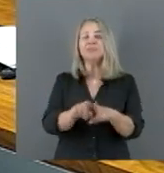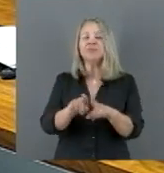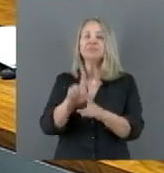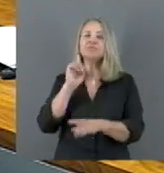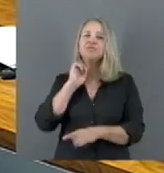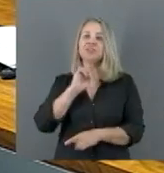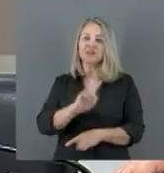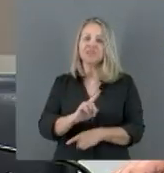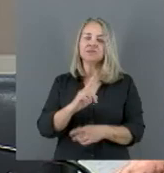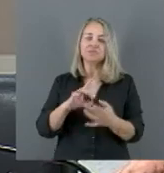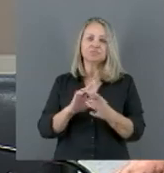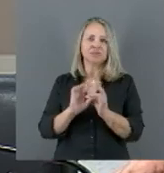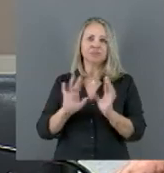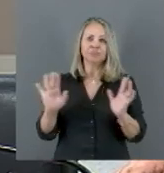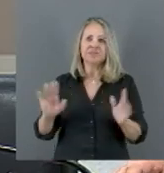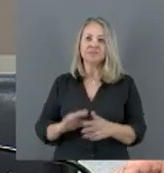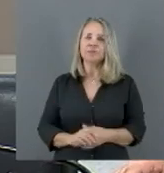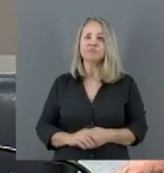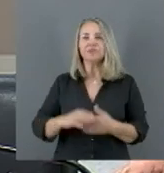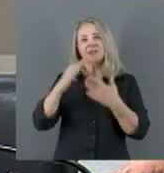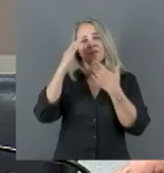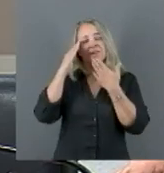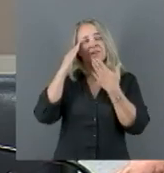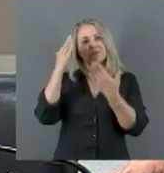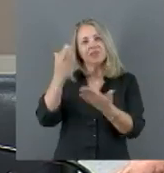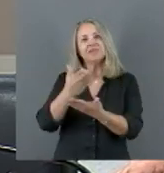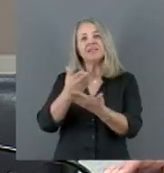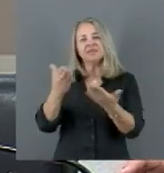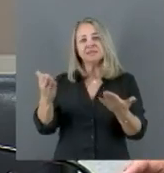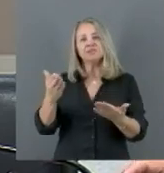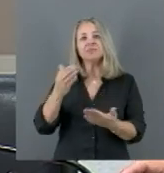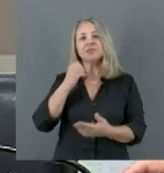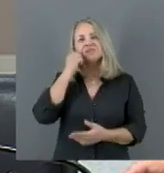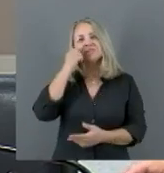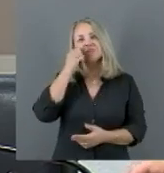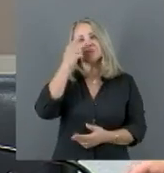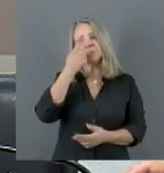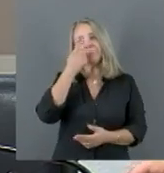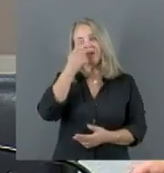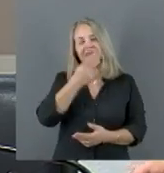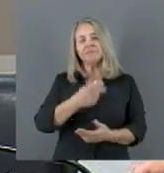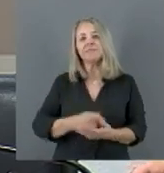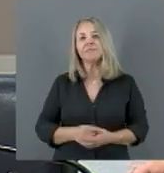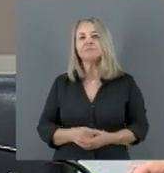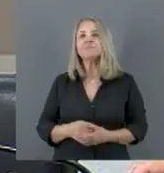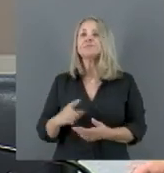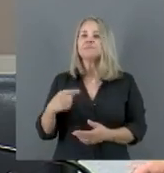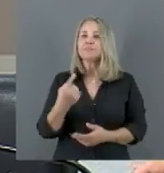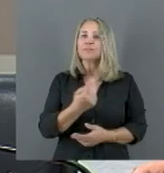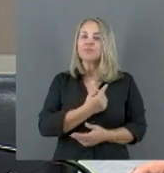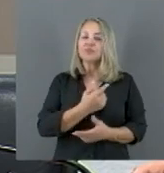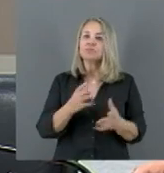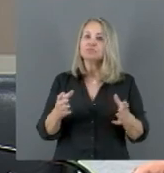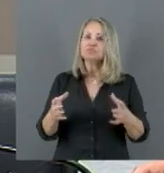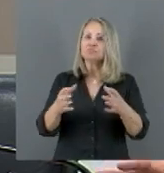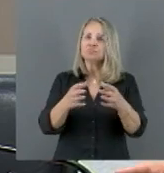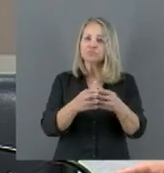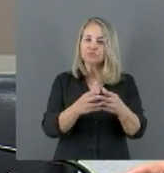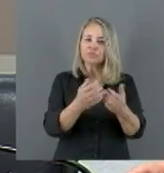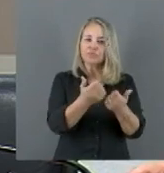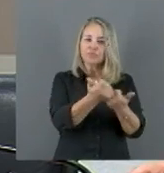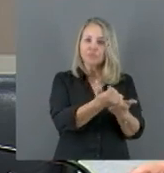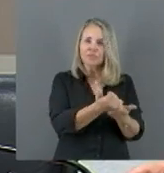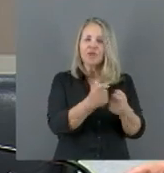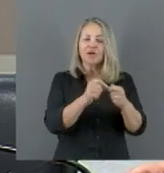disposição. Agradeço a Vossa Excelência. Vou pedir aqui que a nossa assessoria produza